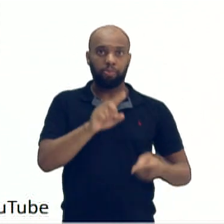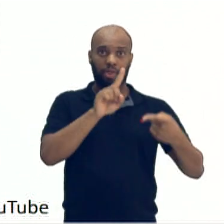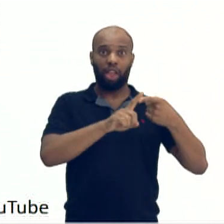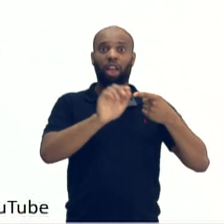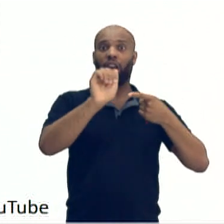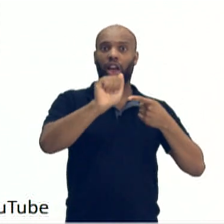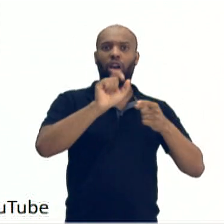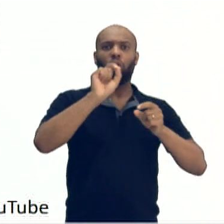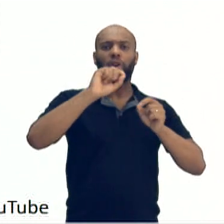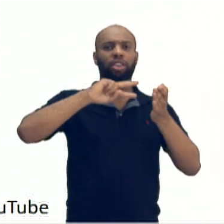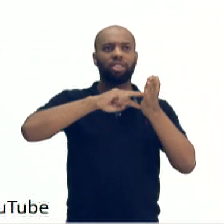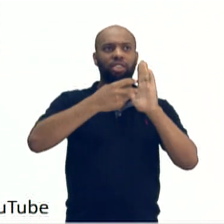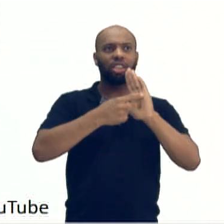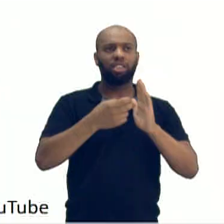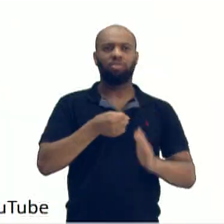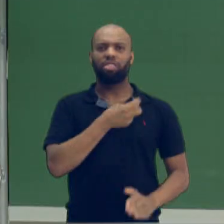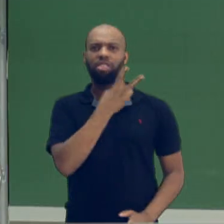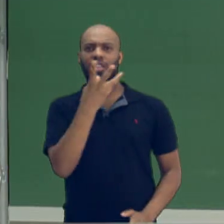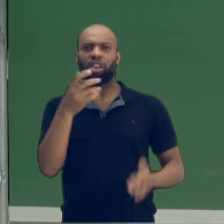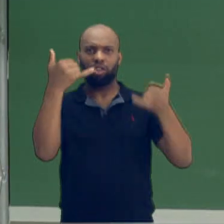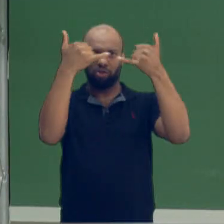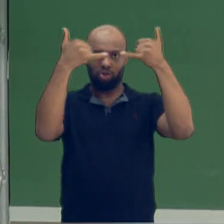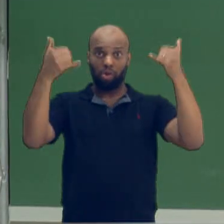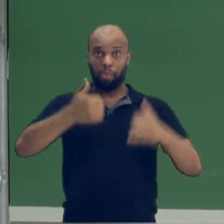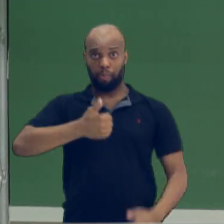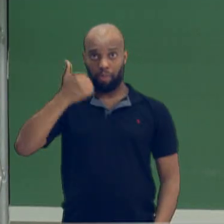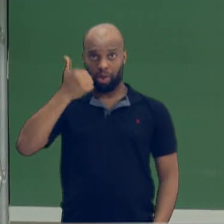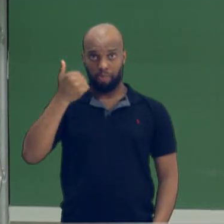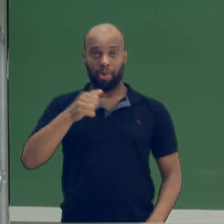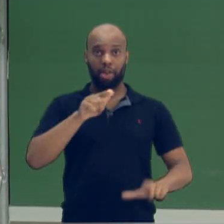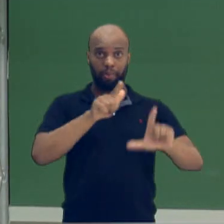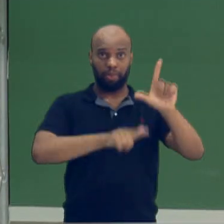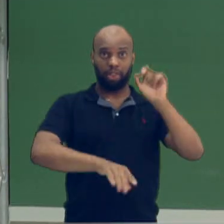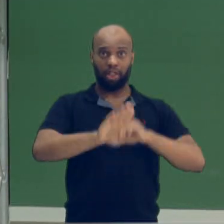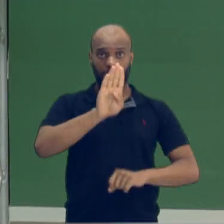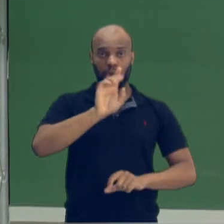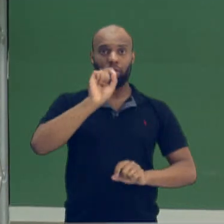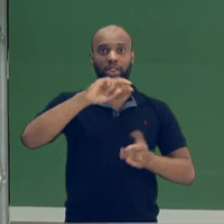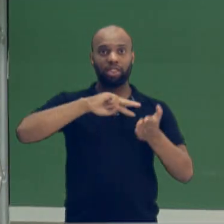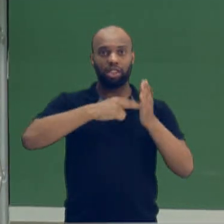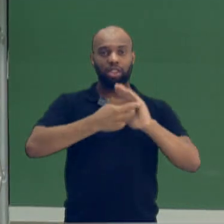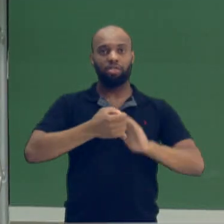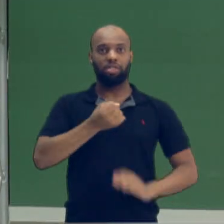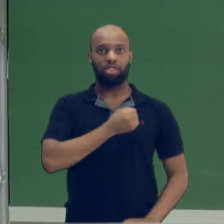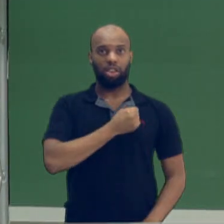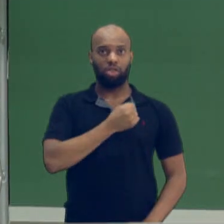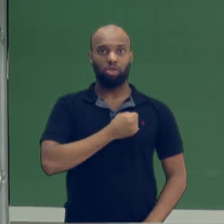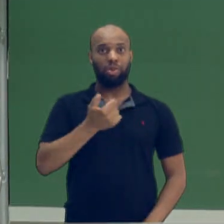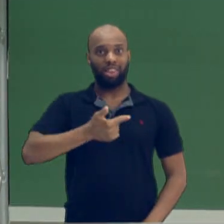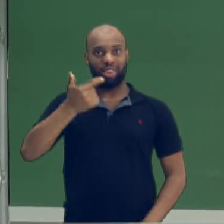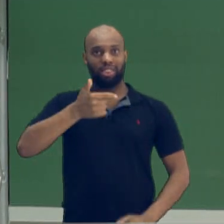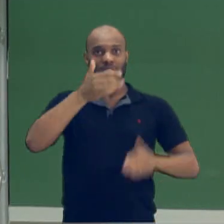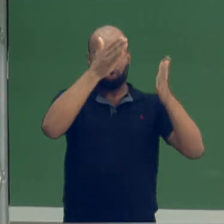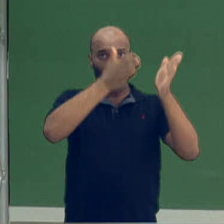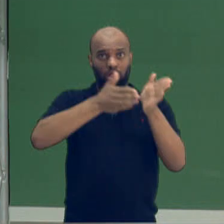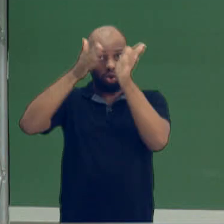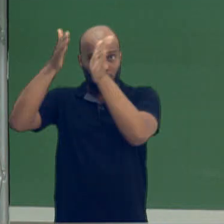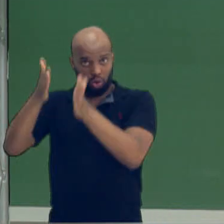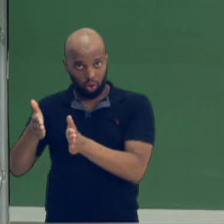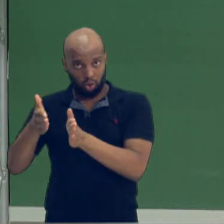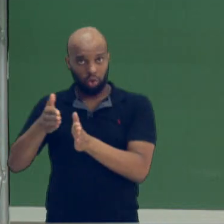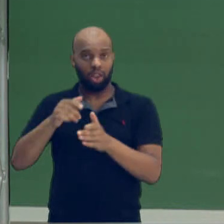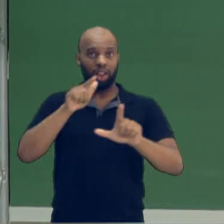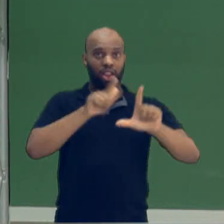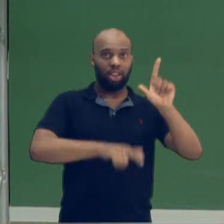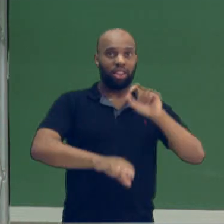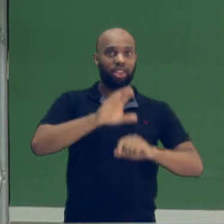que significam os números da primeira linha? Na letra B, o que significam os números da segunda coluna? E letra C, o